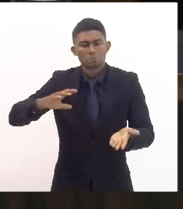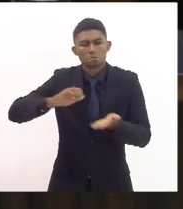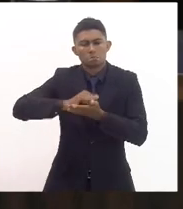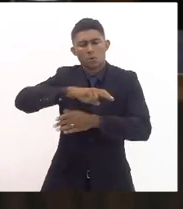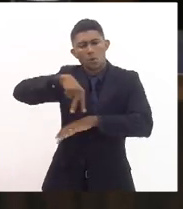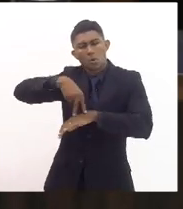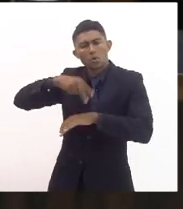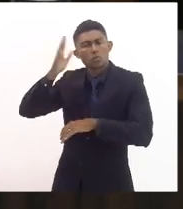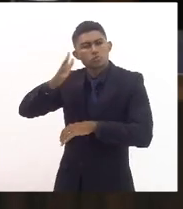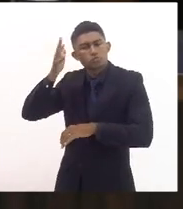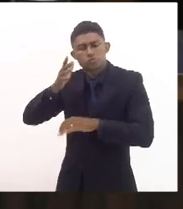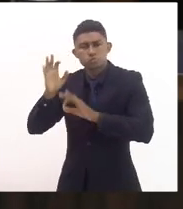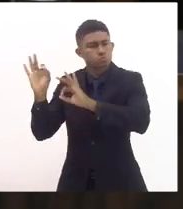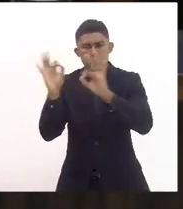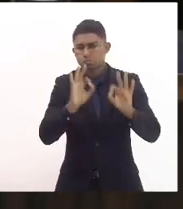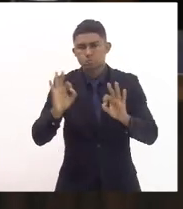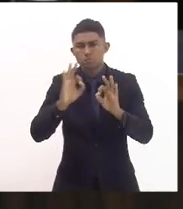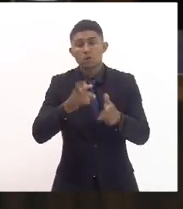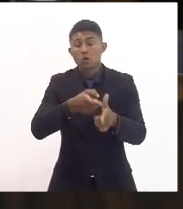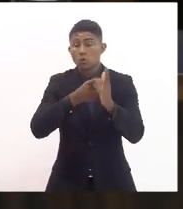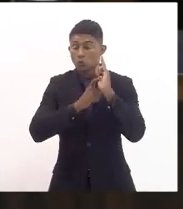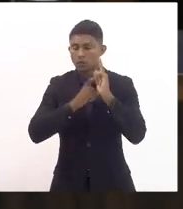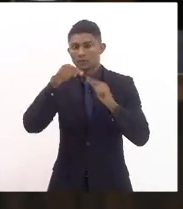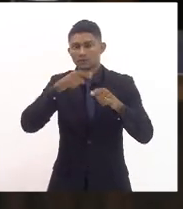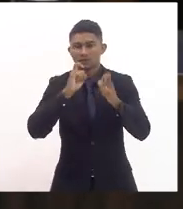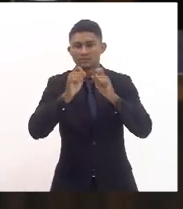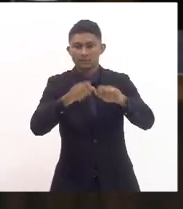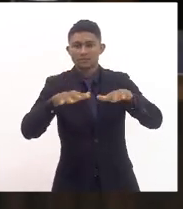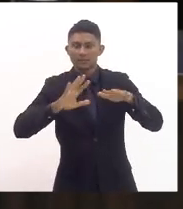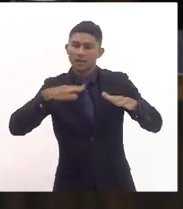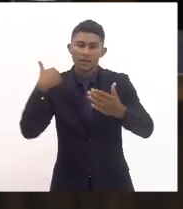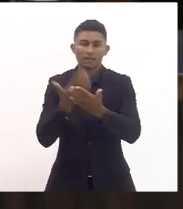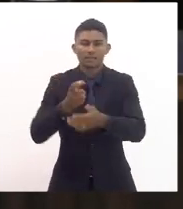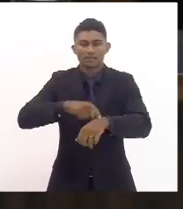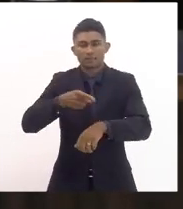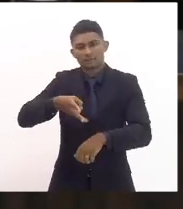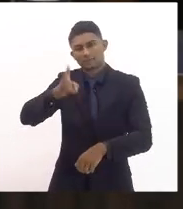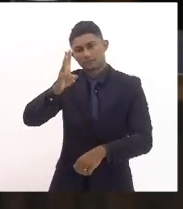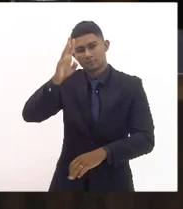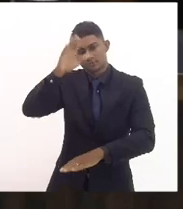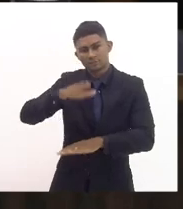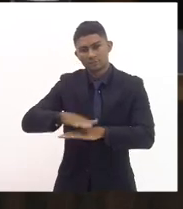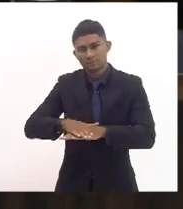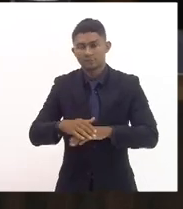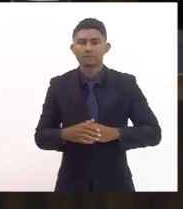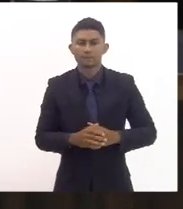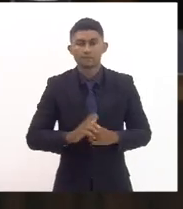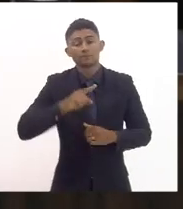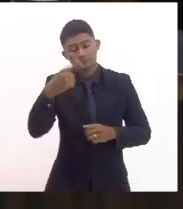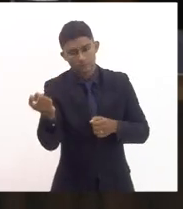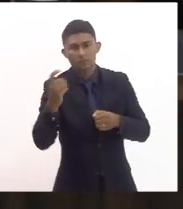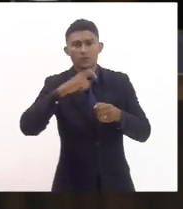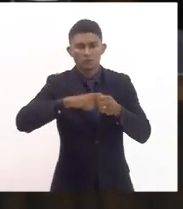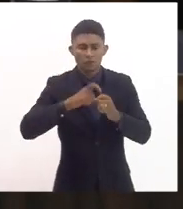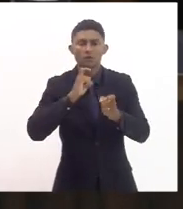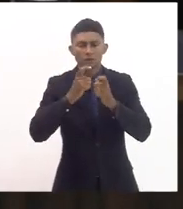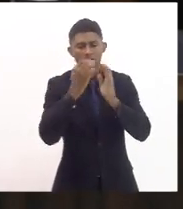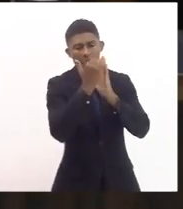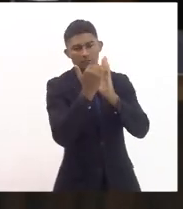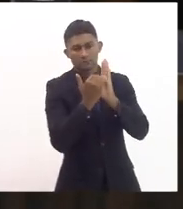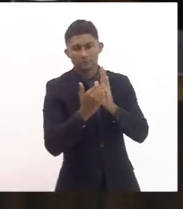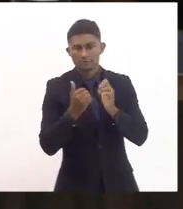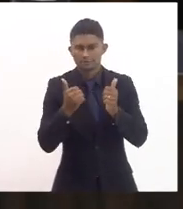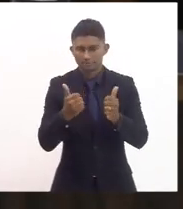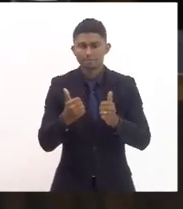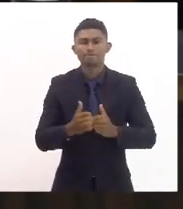de escrito o presidente suspende atenção até as 15 horas e quando retornaremos com a ordem